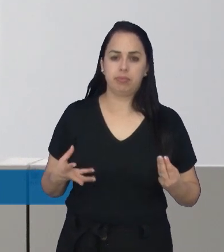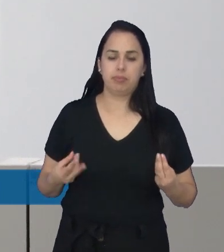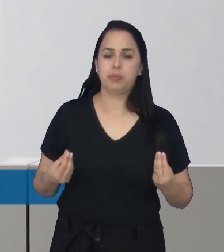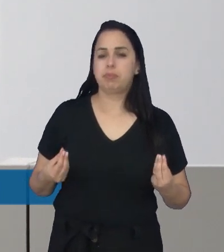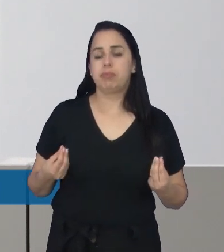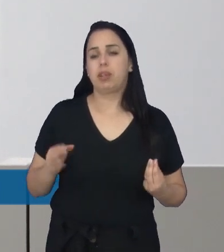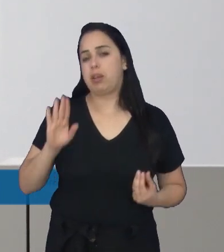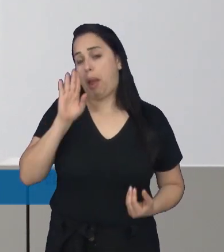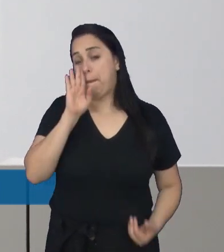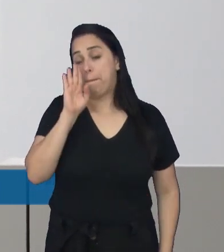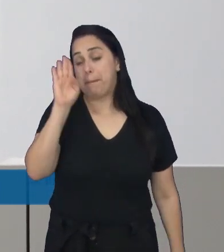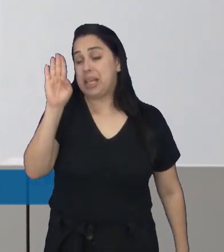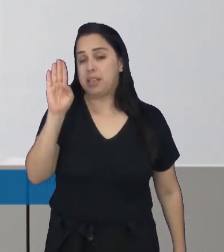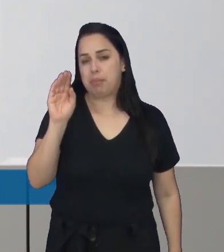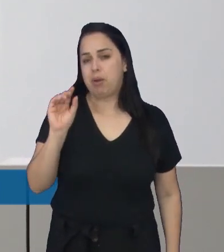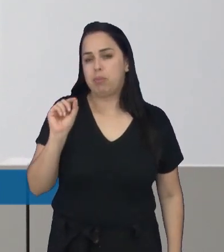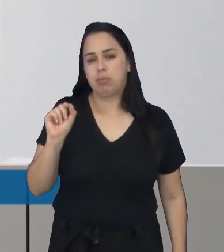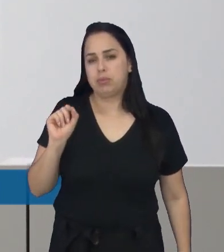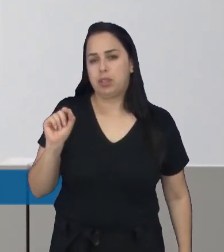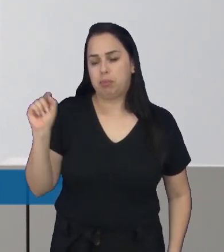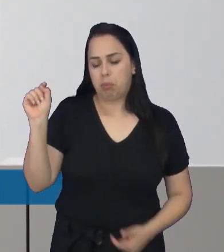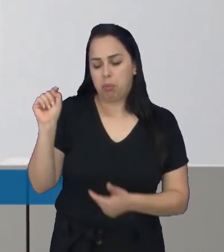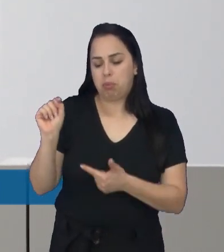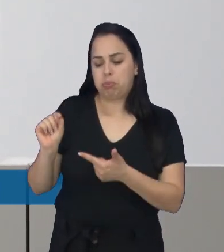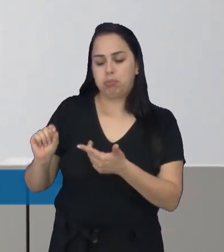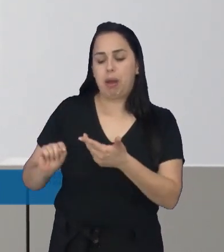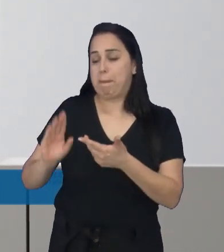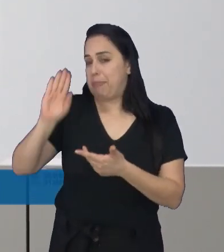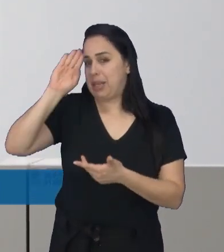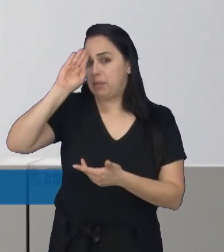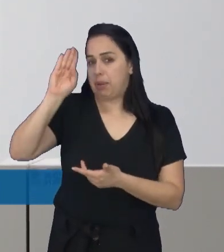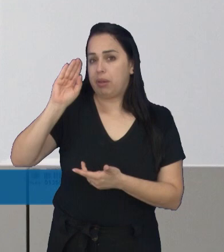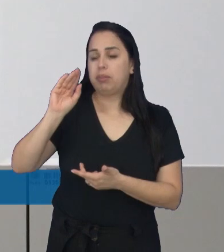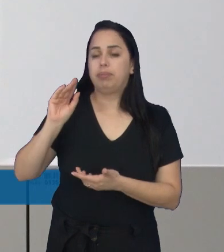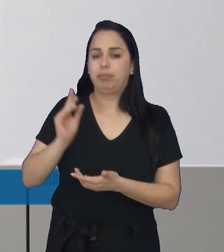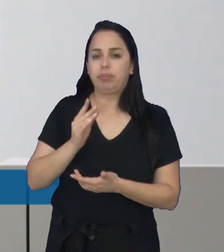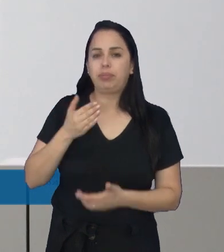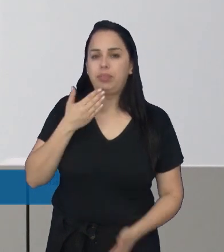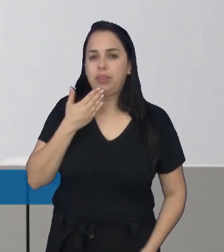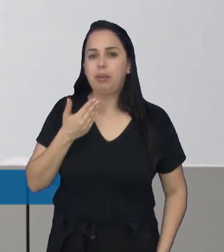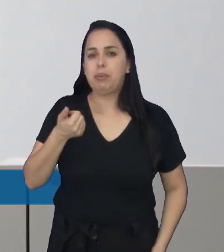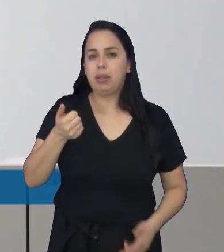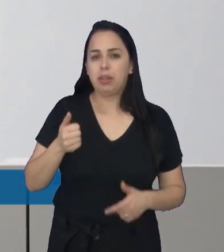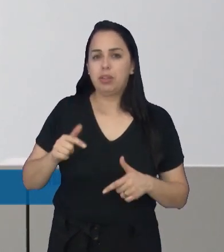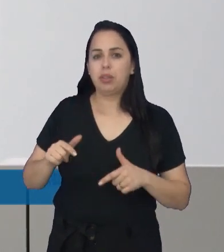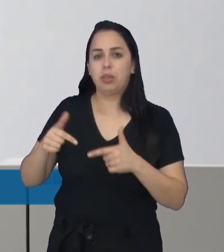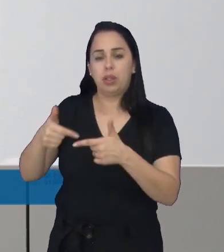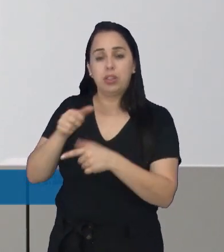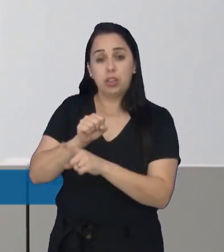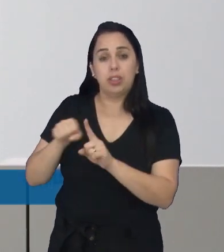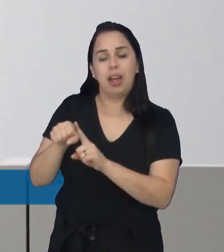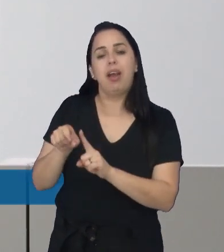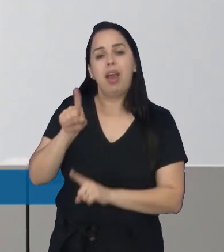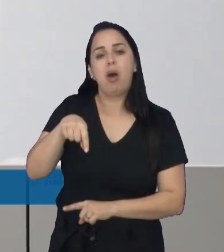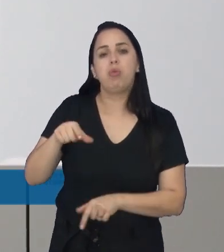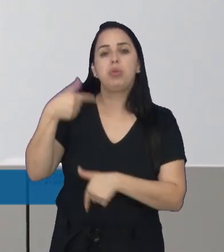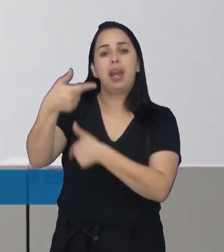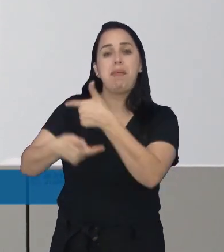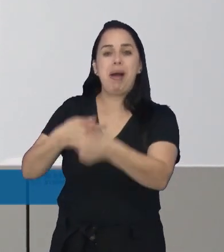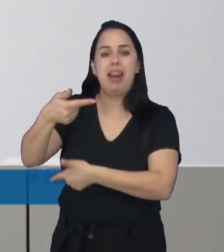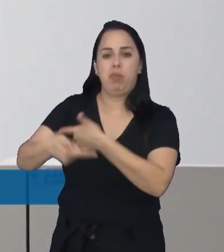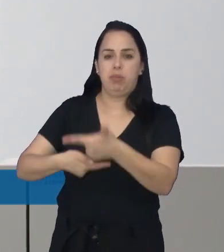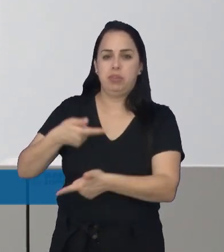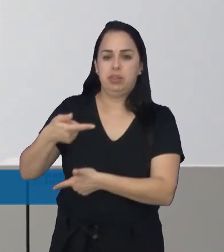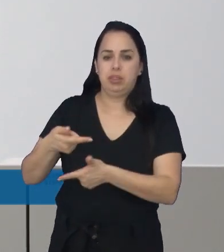principais conceitualmente Inclusive a melhor política social é um emprego então em